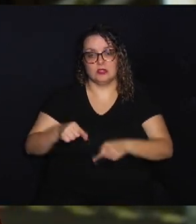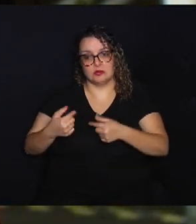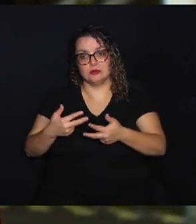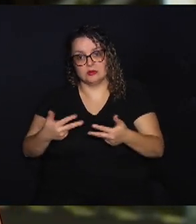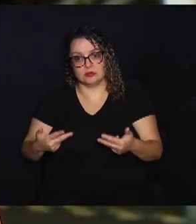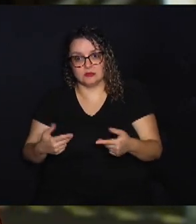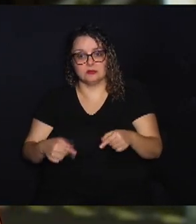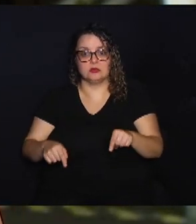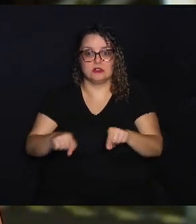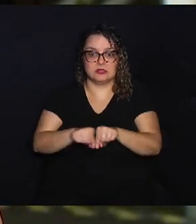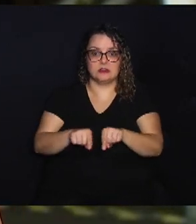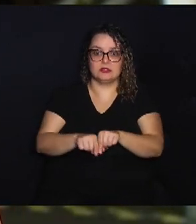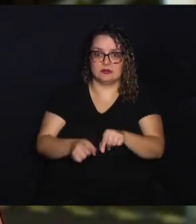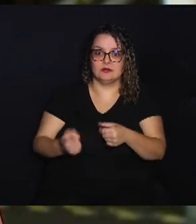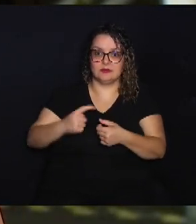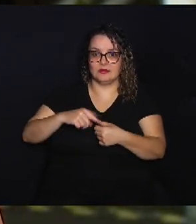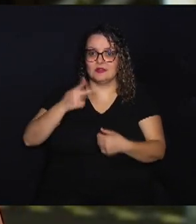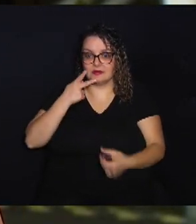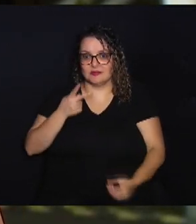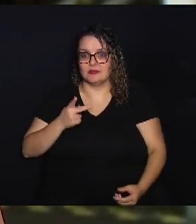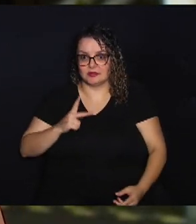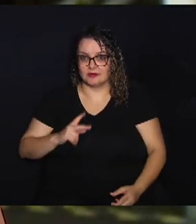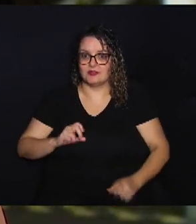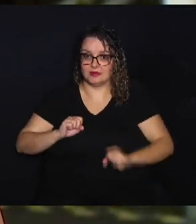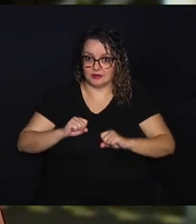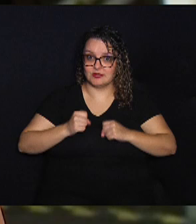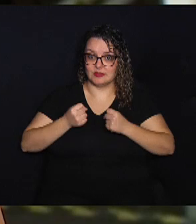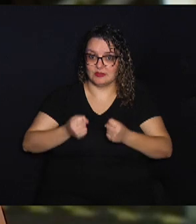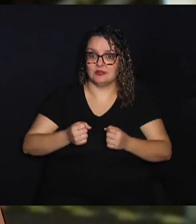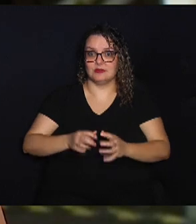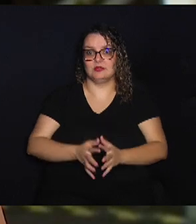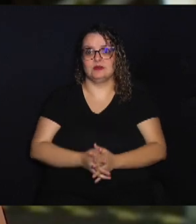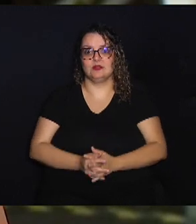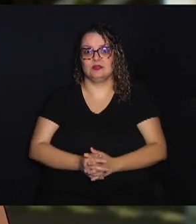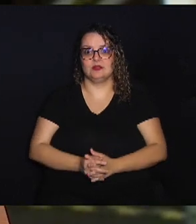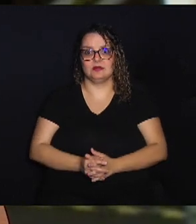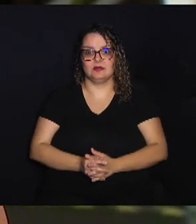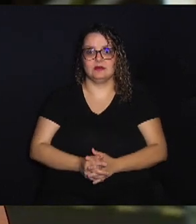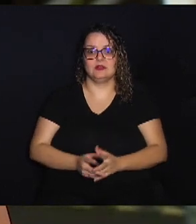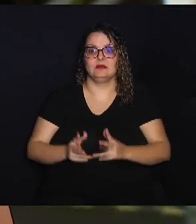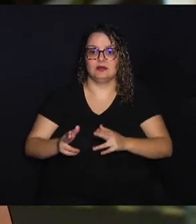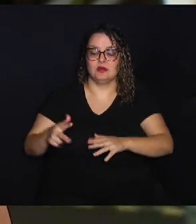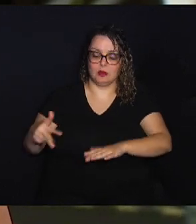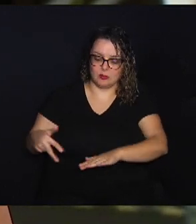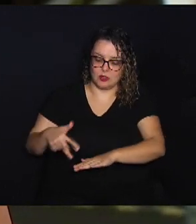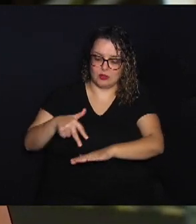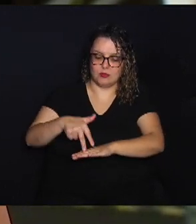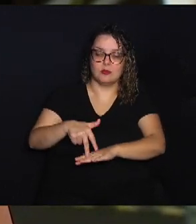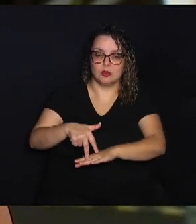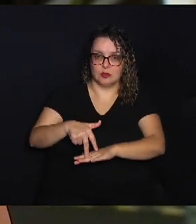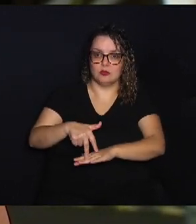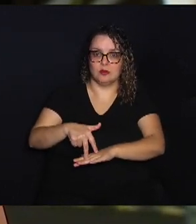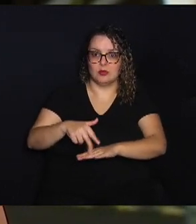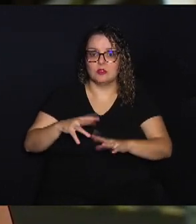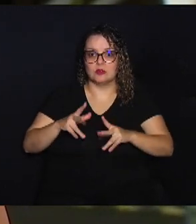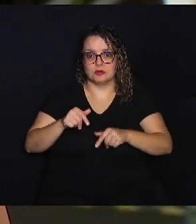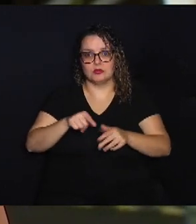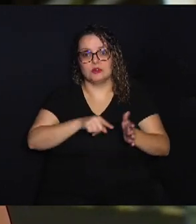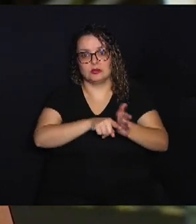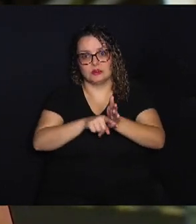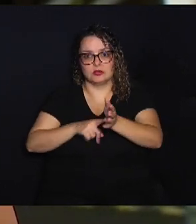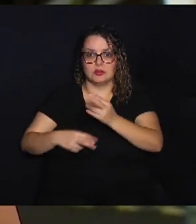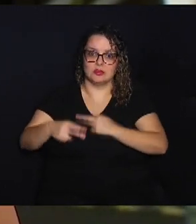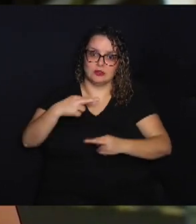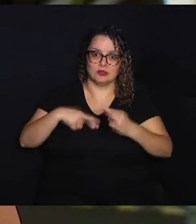mas volto a dizer, né, reforçar que é muito importante, ter como protagonista todas as pesquisas